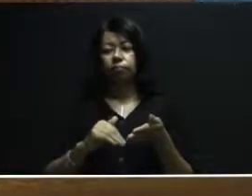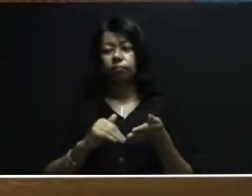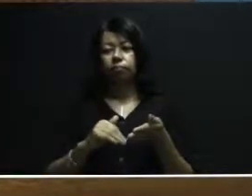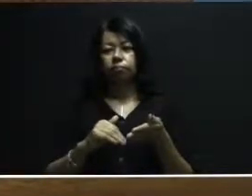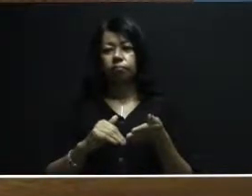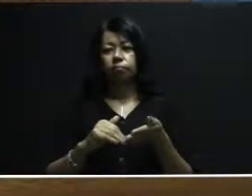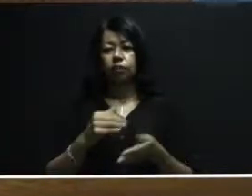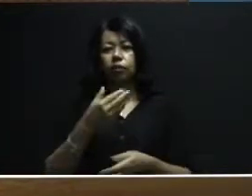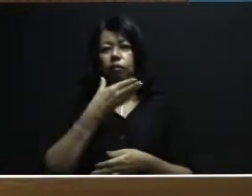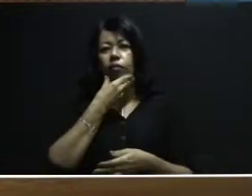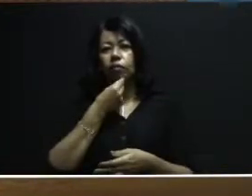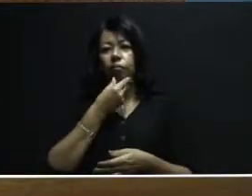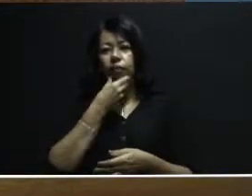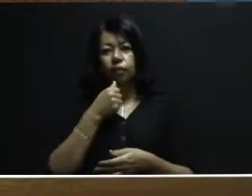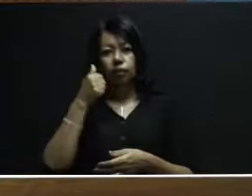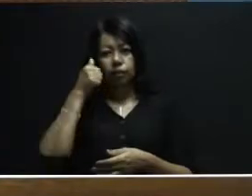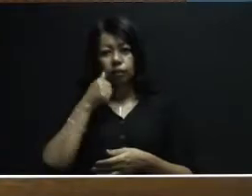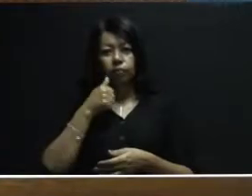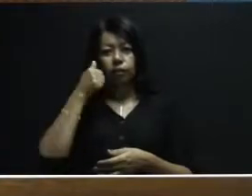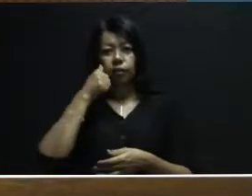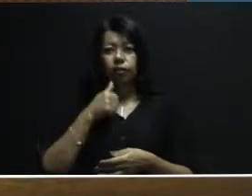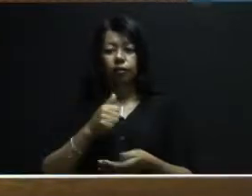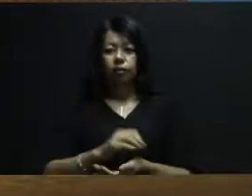minhas senhoras e meus senhores,